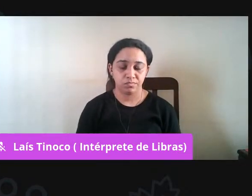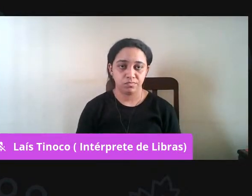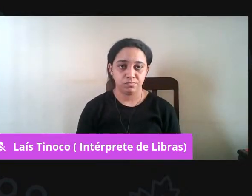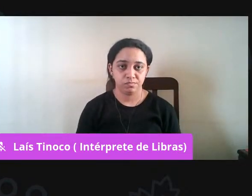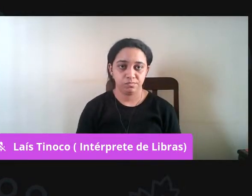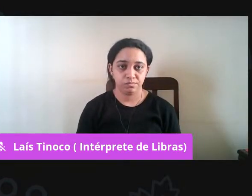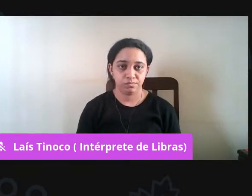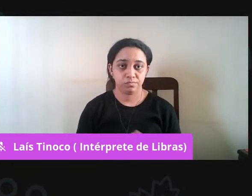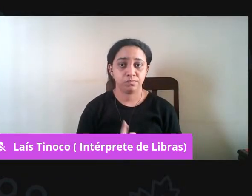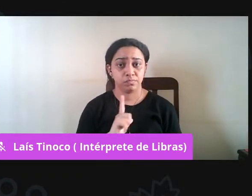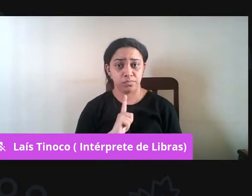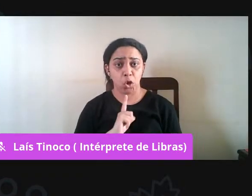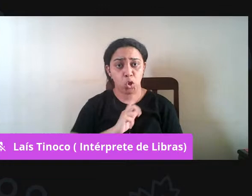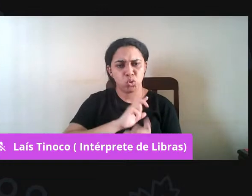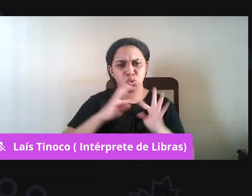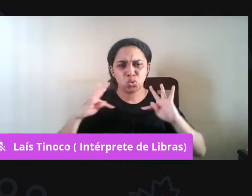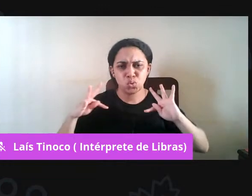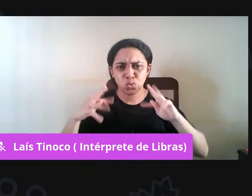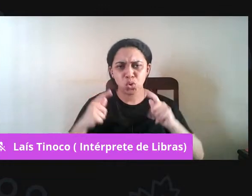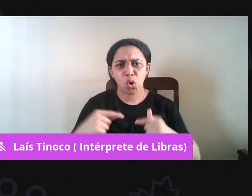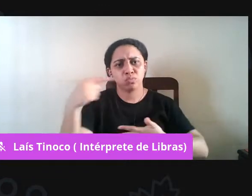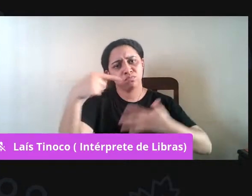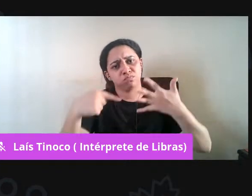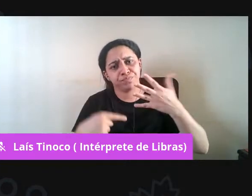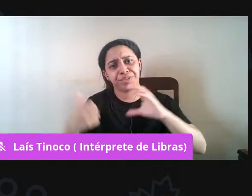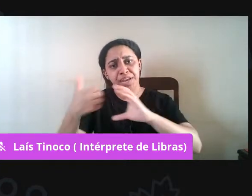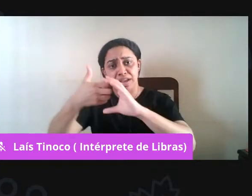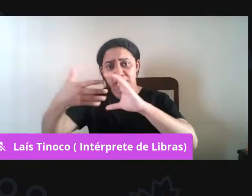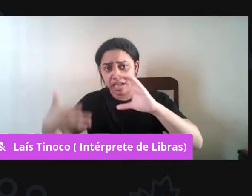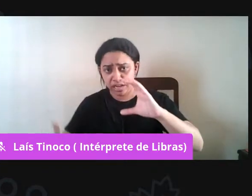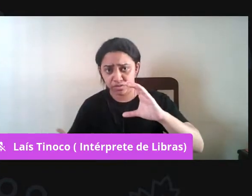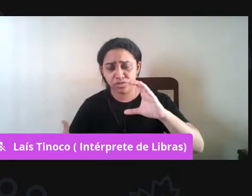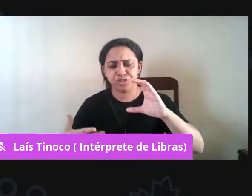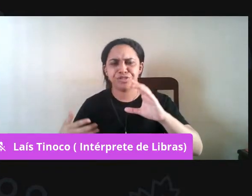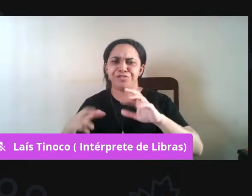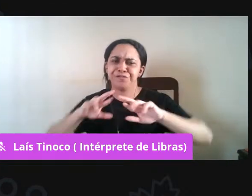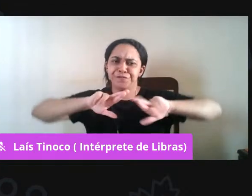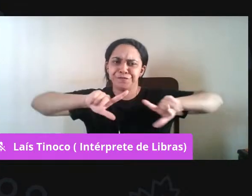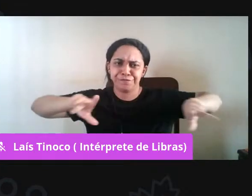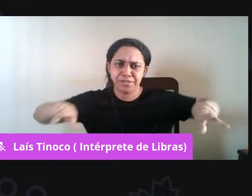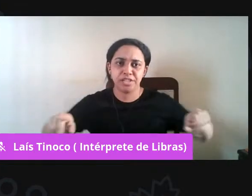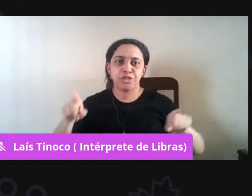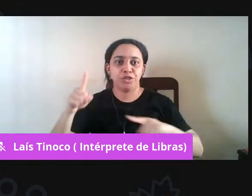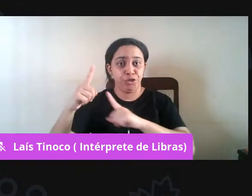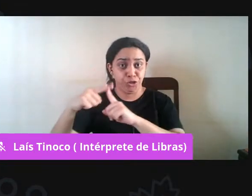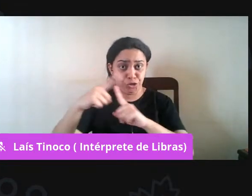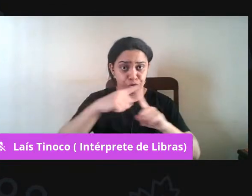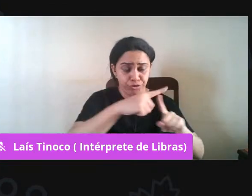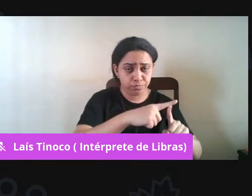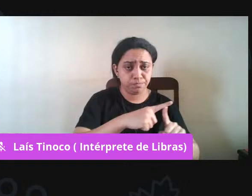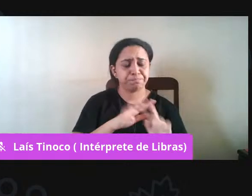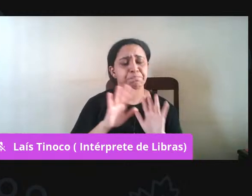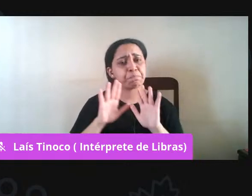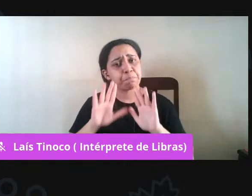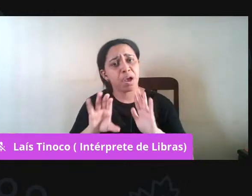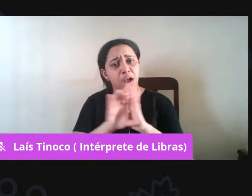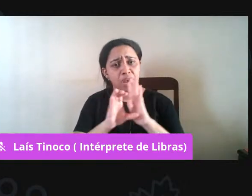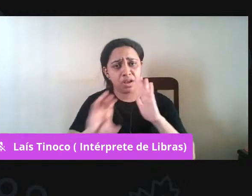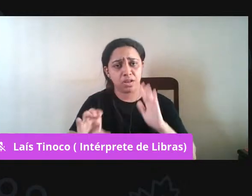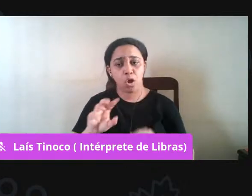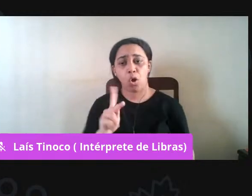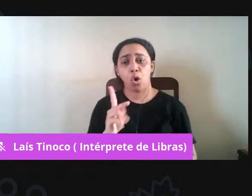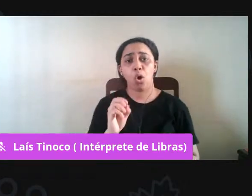no qual se dão todos esses aspectos dos distintos tipos. A definição de Ortiz